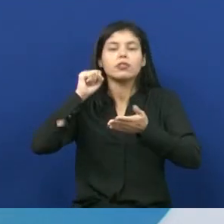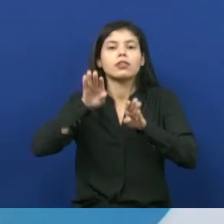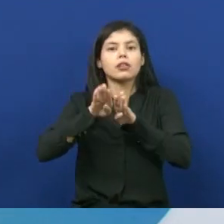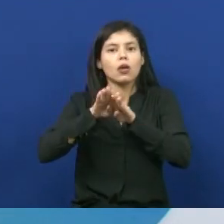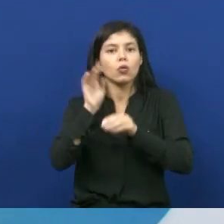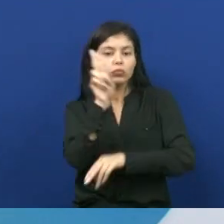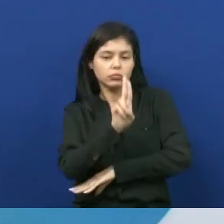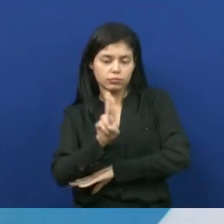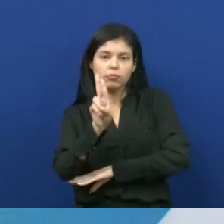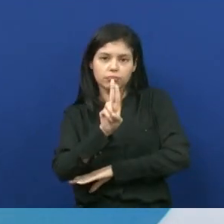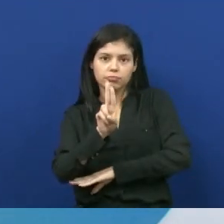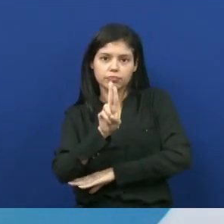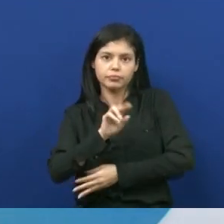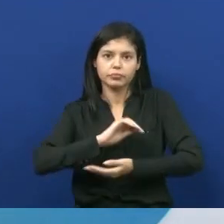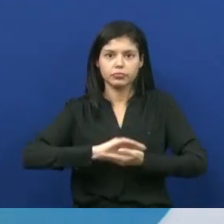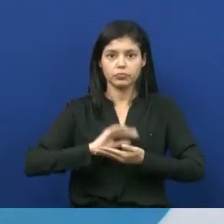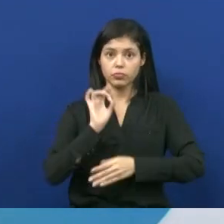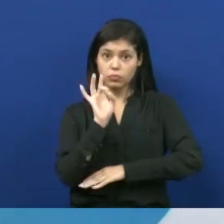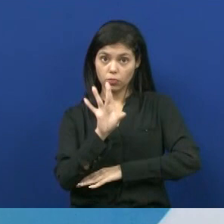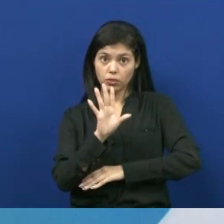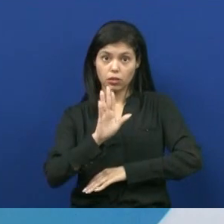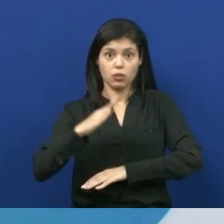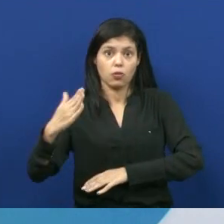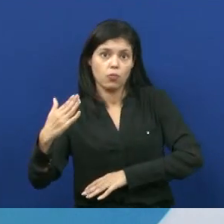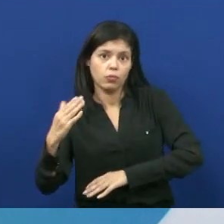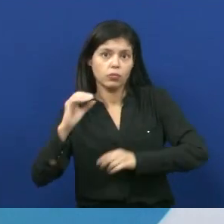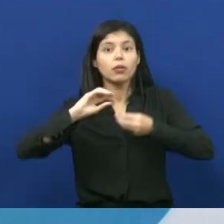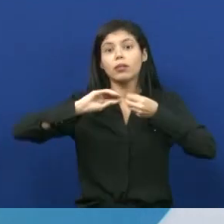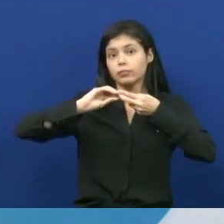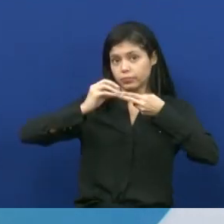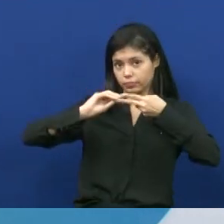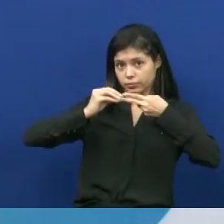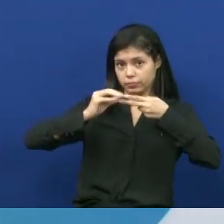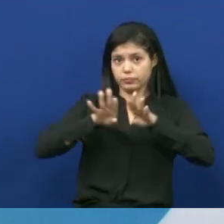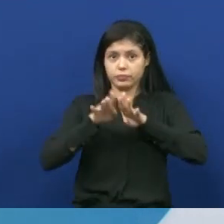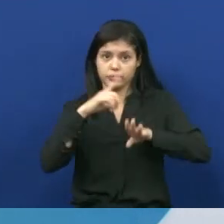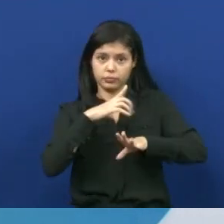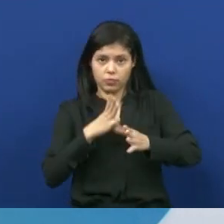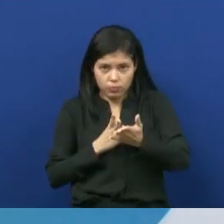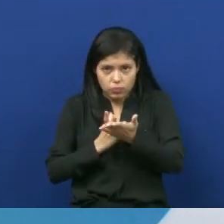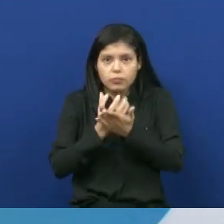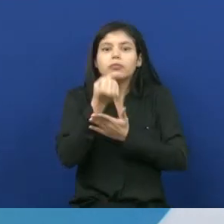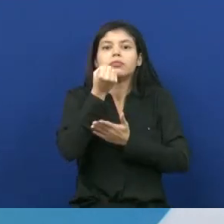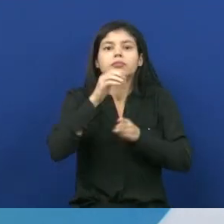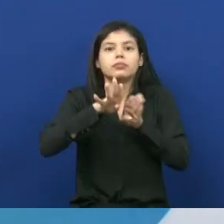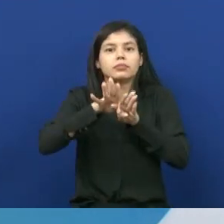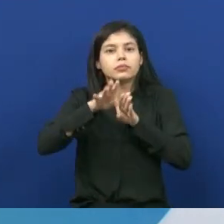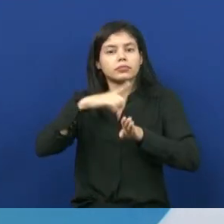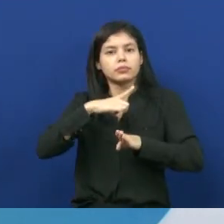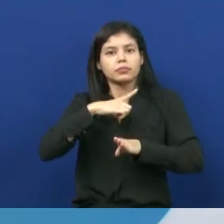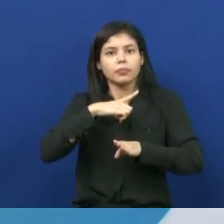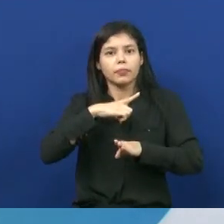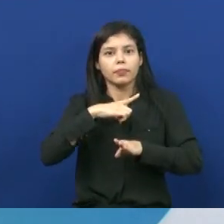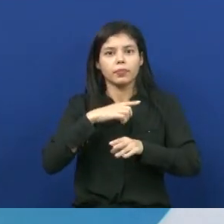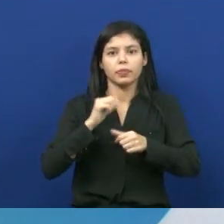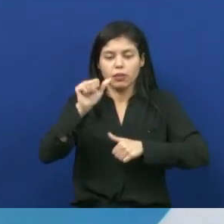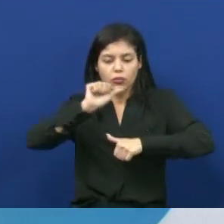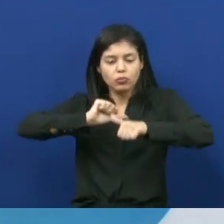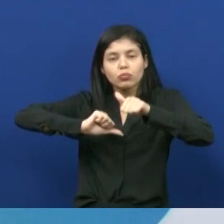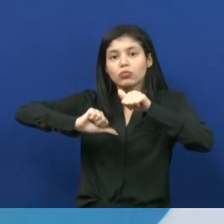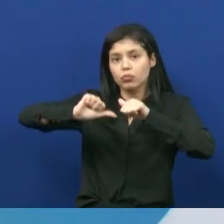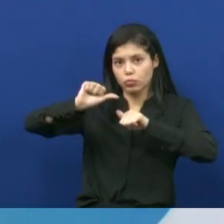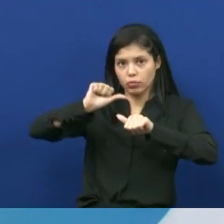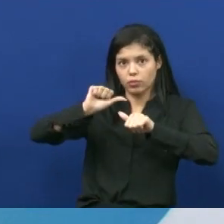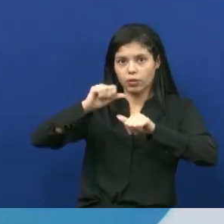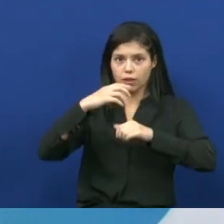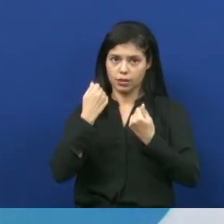fato utilizados. Só que no momento que as nossas células absorvem esses nutrientes e realizam os processos